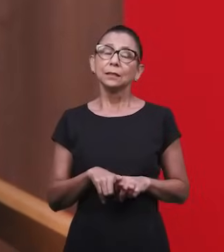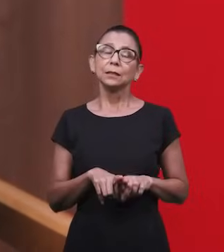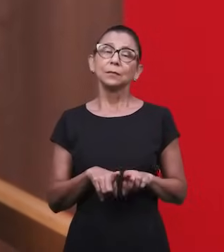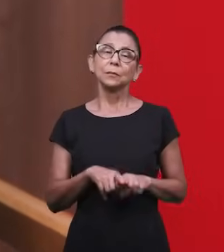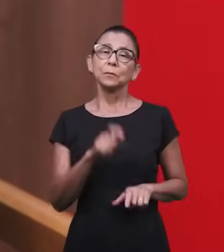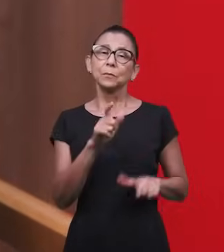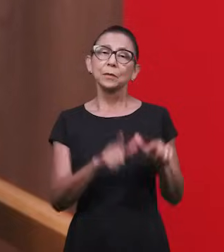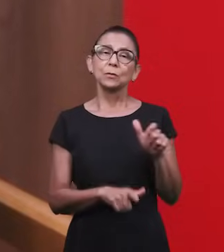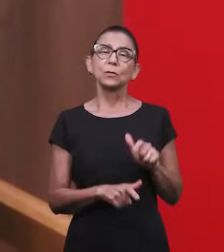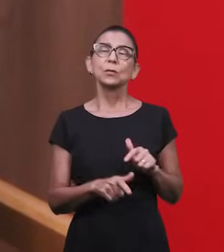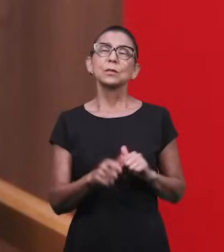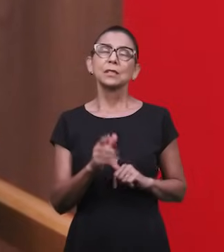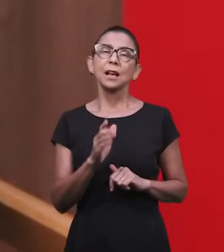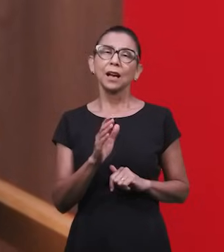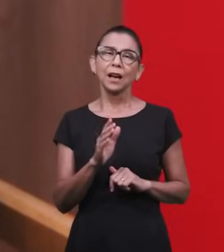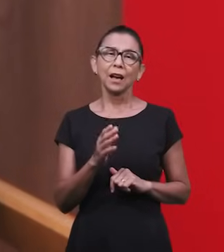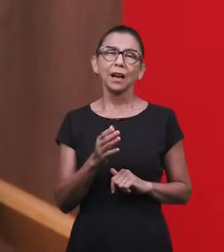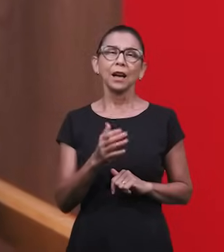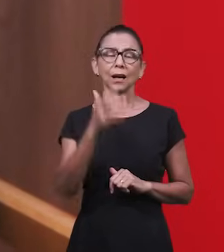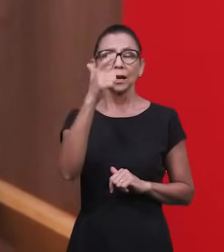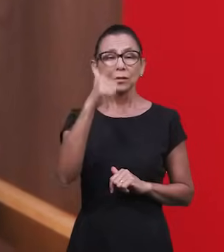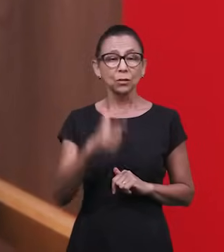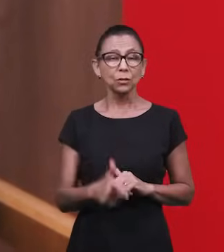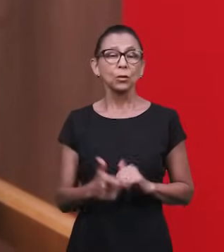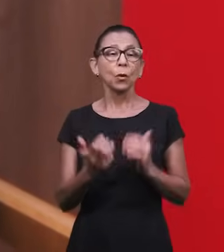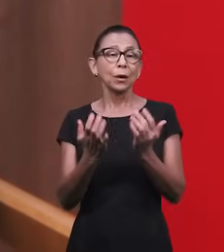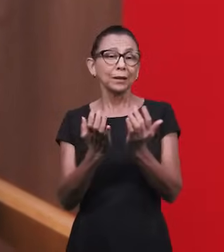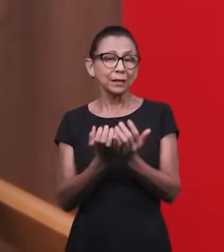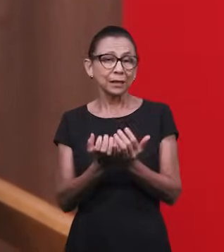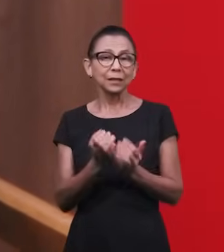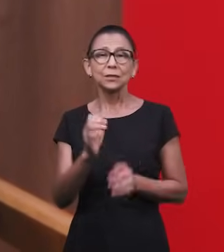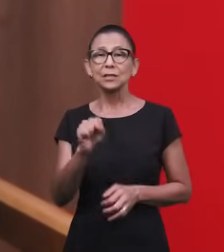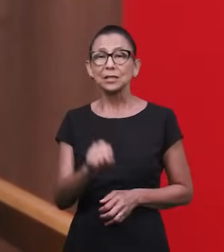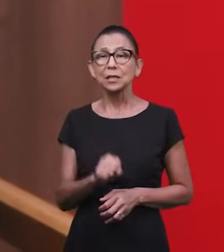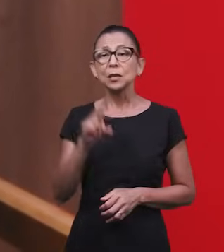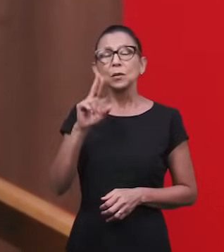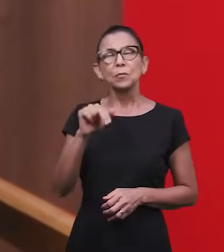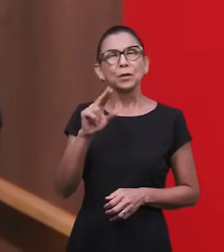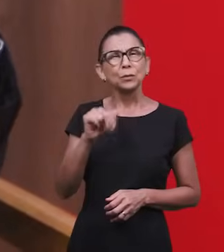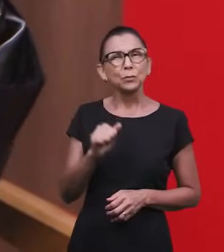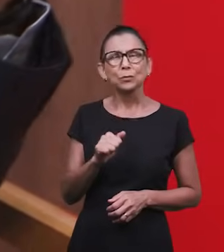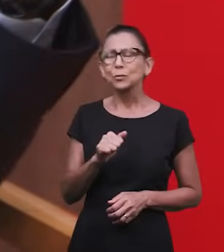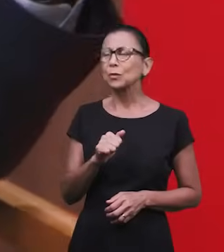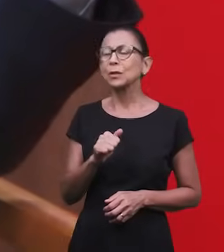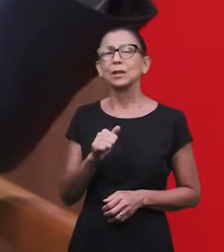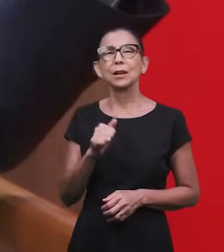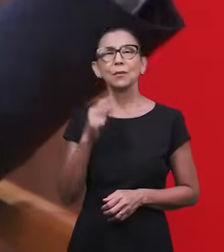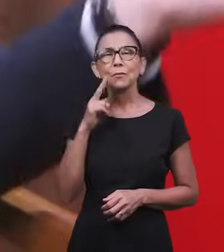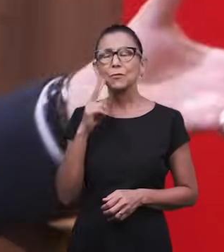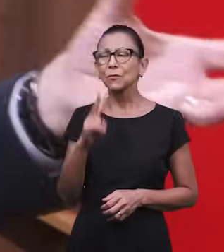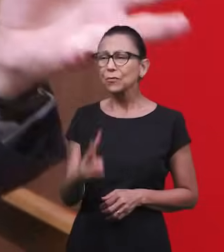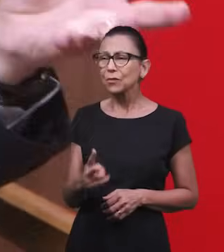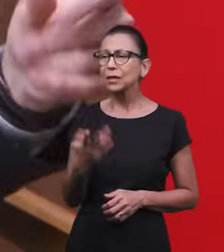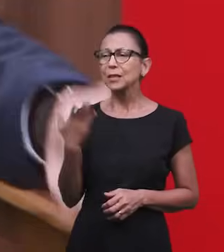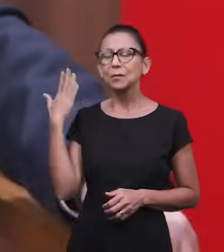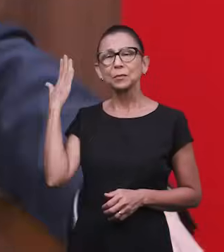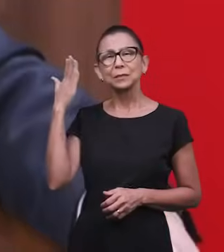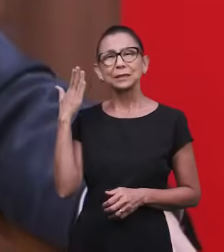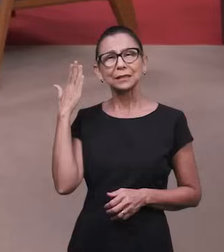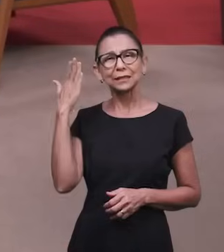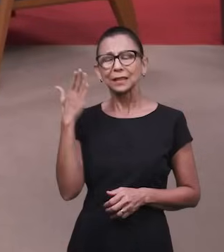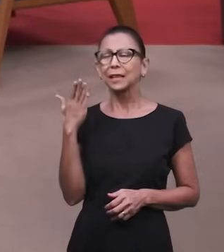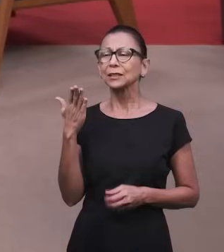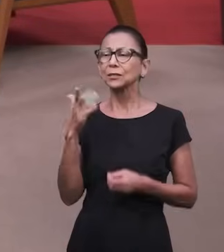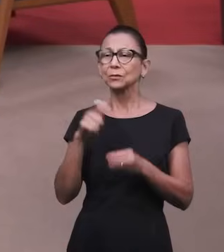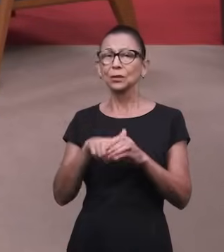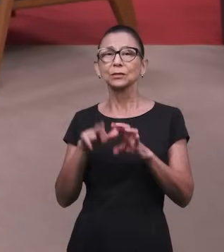tinham ouvido sobre a volta do Senhor Jesus de uma maneira tão detalhada, tão